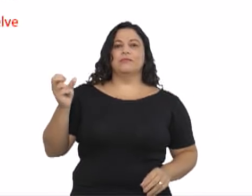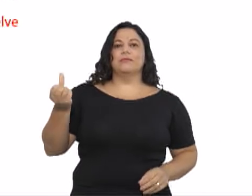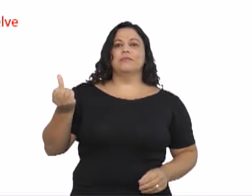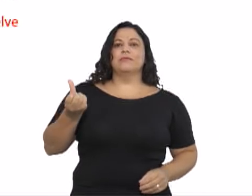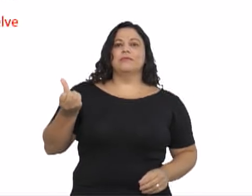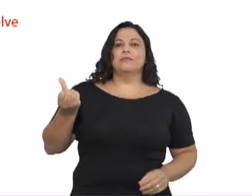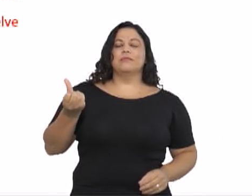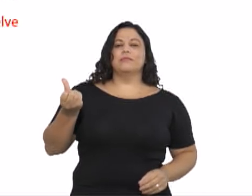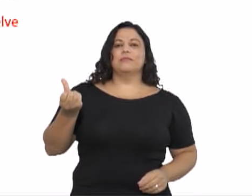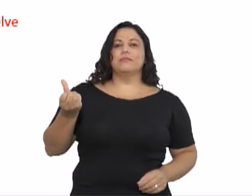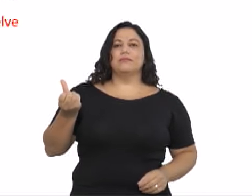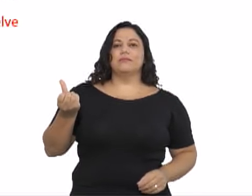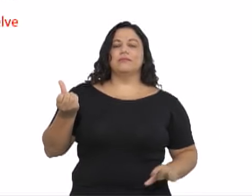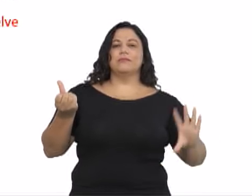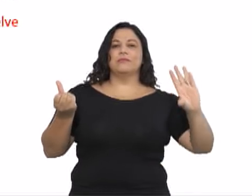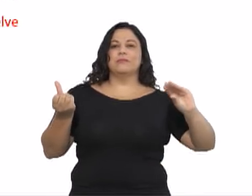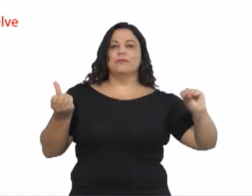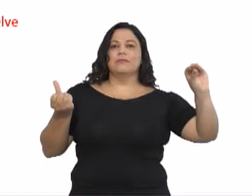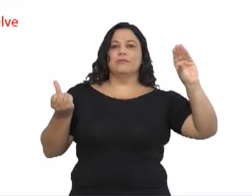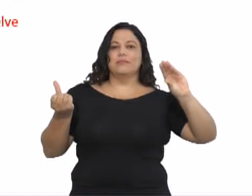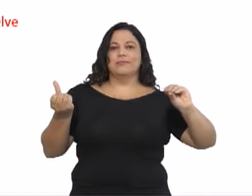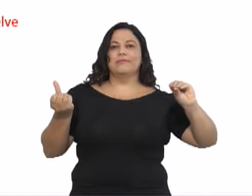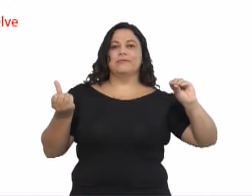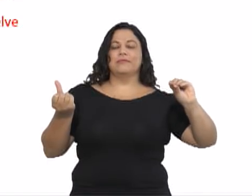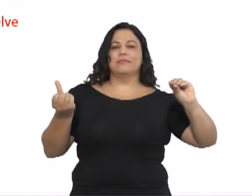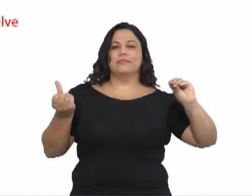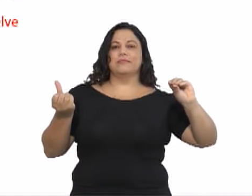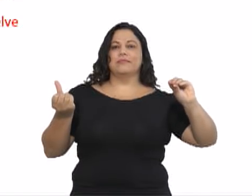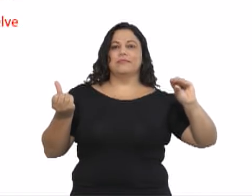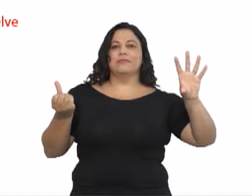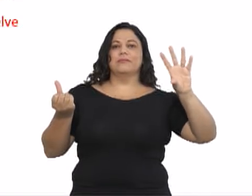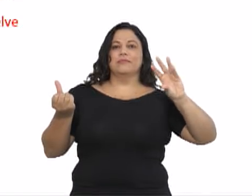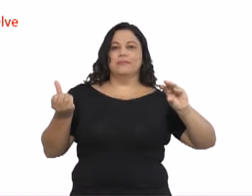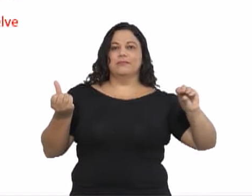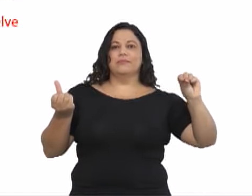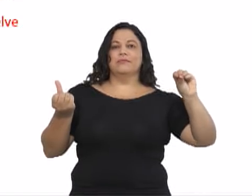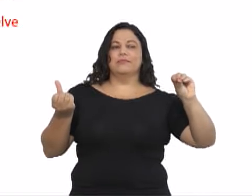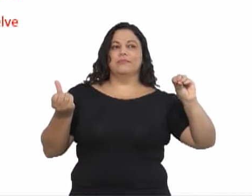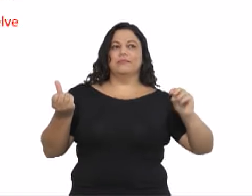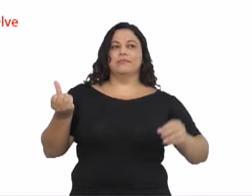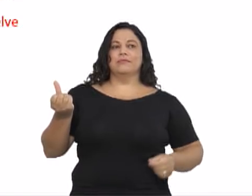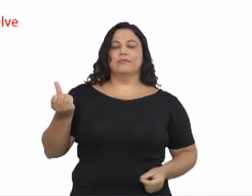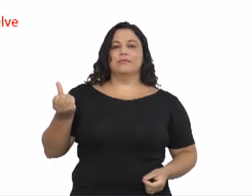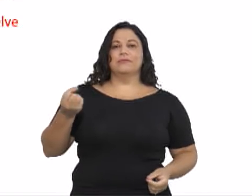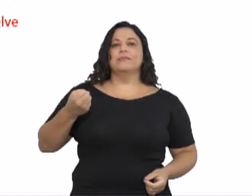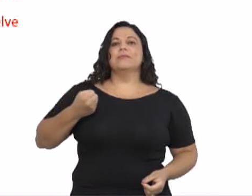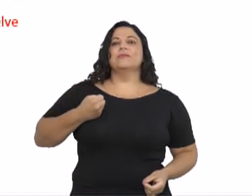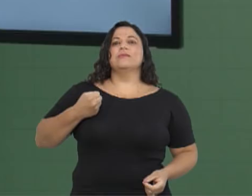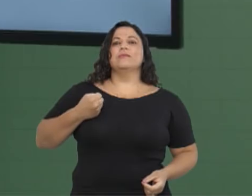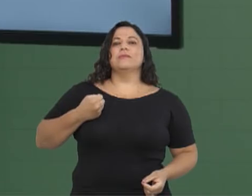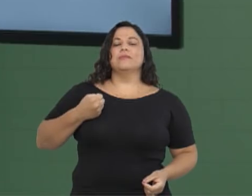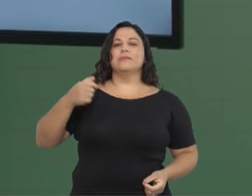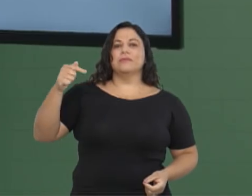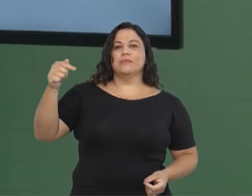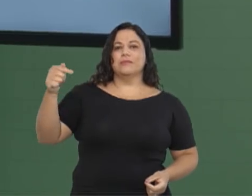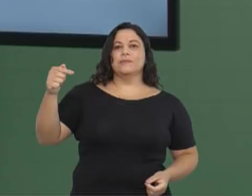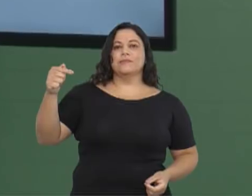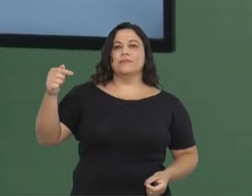Número 6. 6. 6. Número